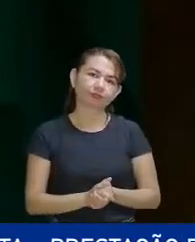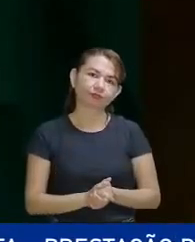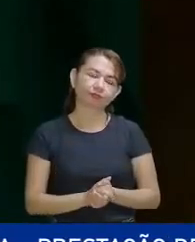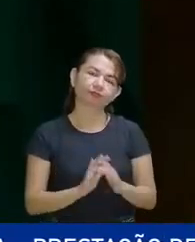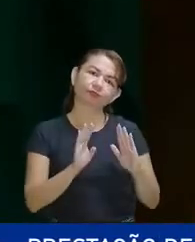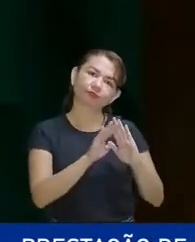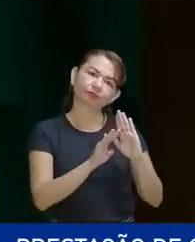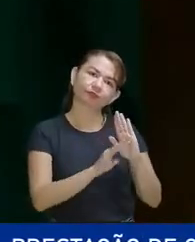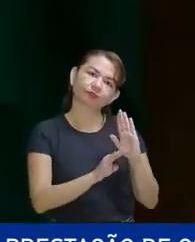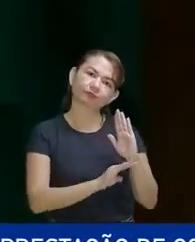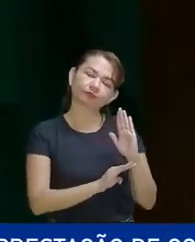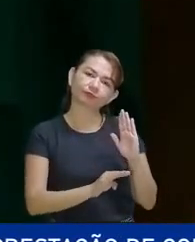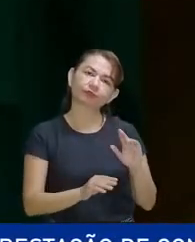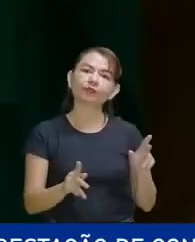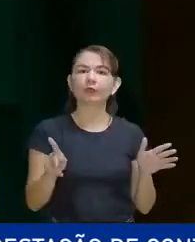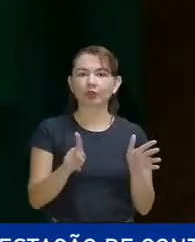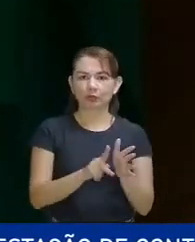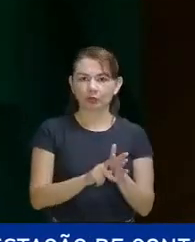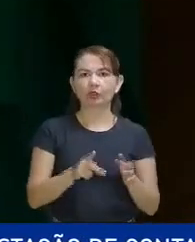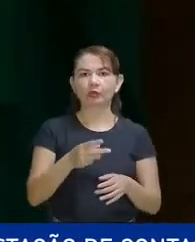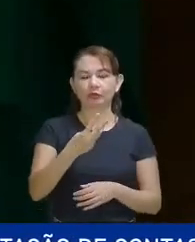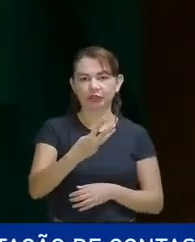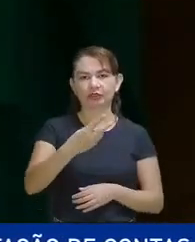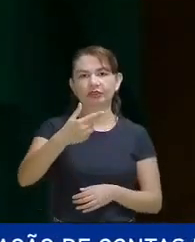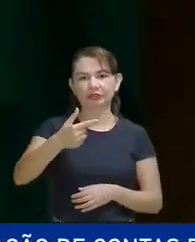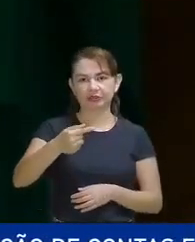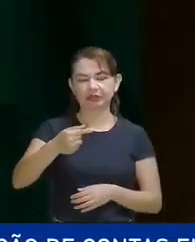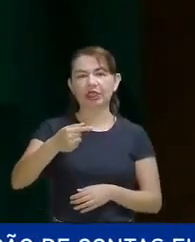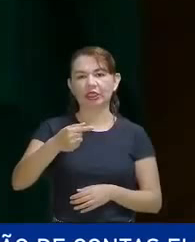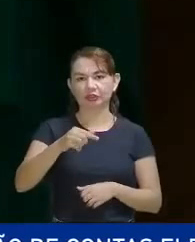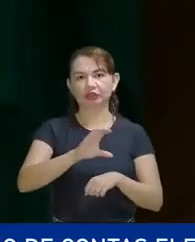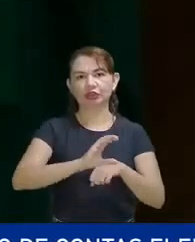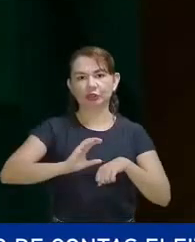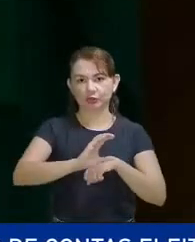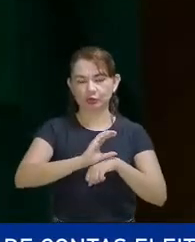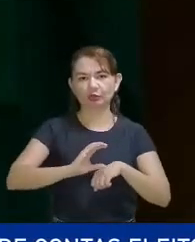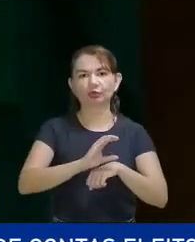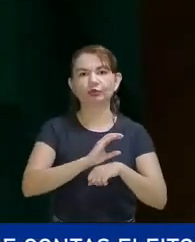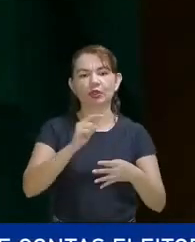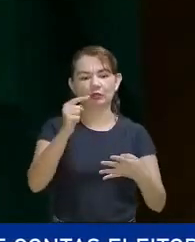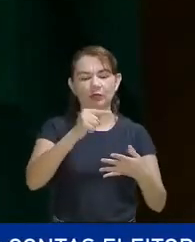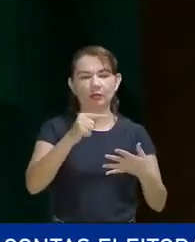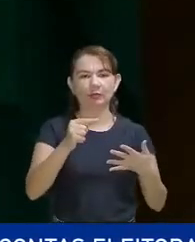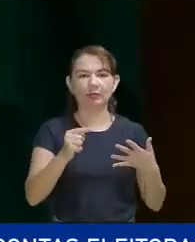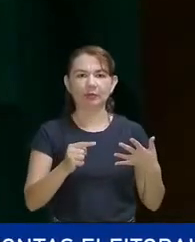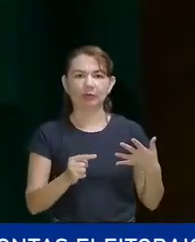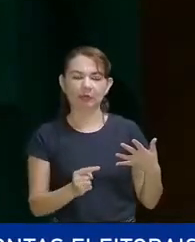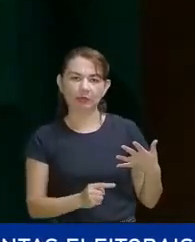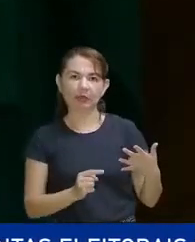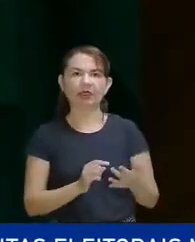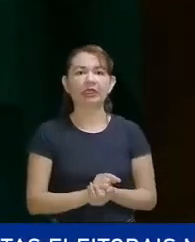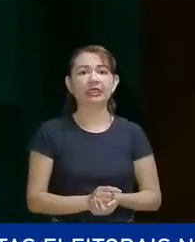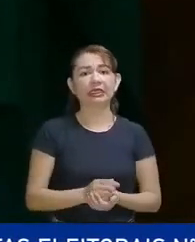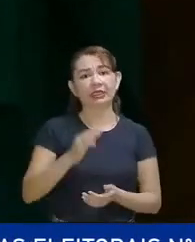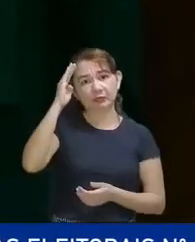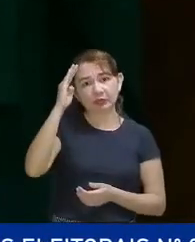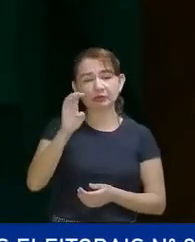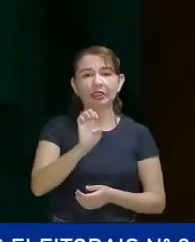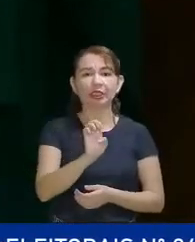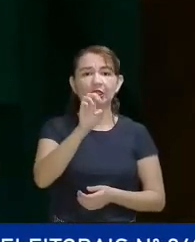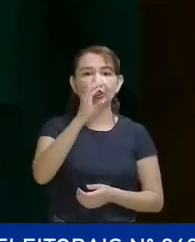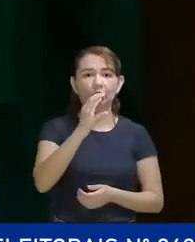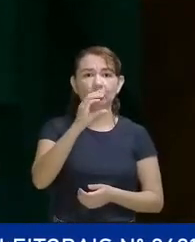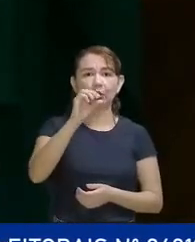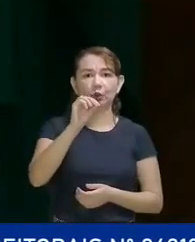os princípios inscritos ali no artigo 37 da Constituição. Economicidade, razoabilidade, moralidade, em especial a economicidade, do